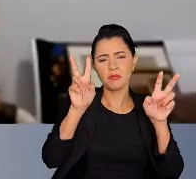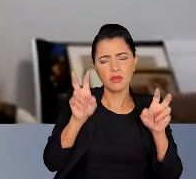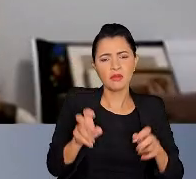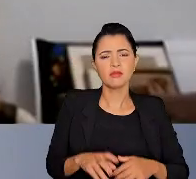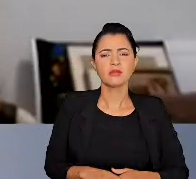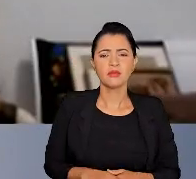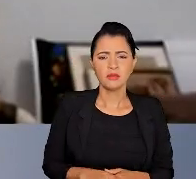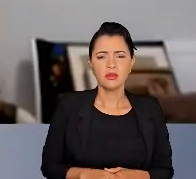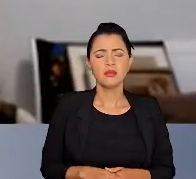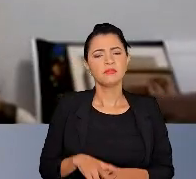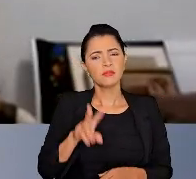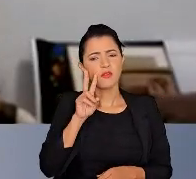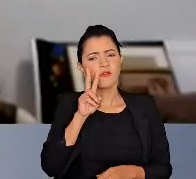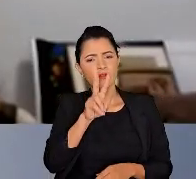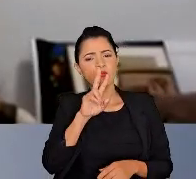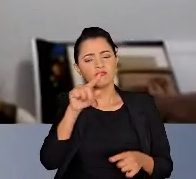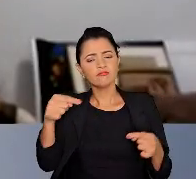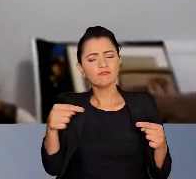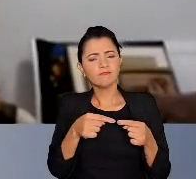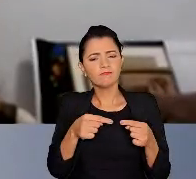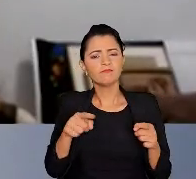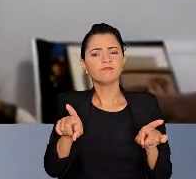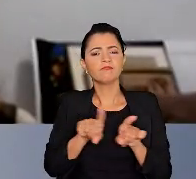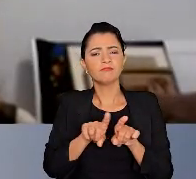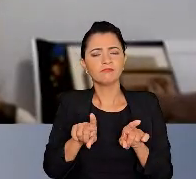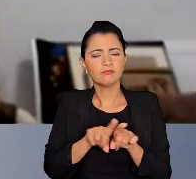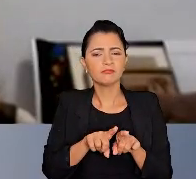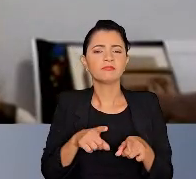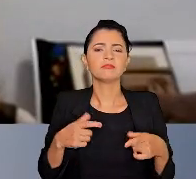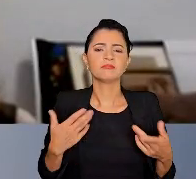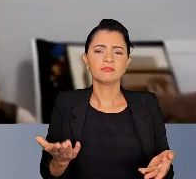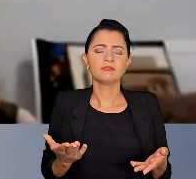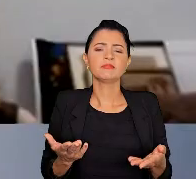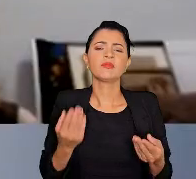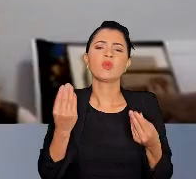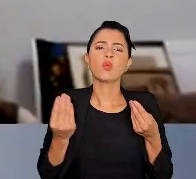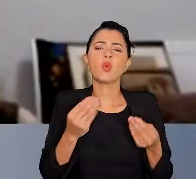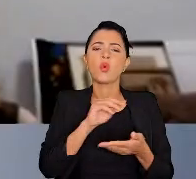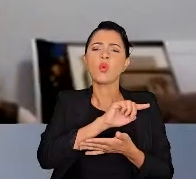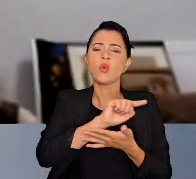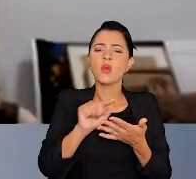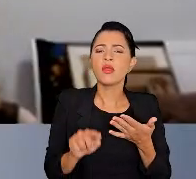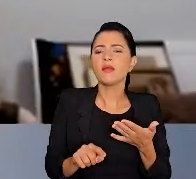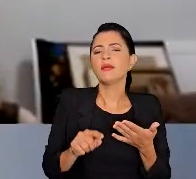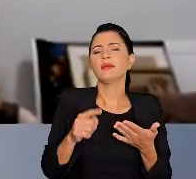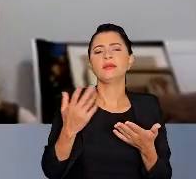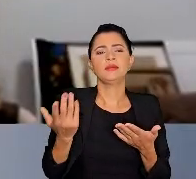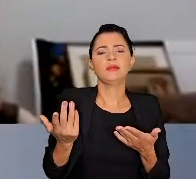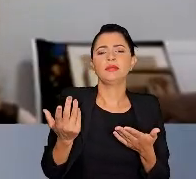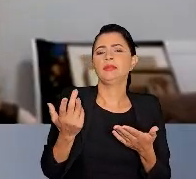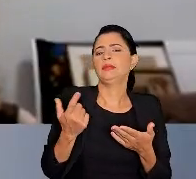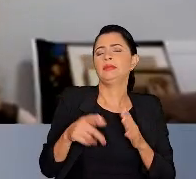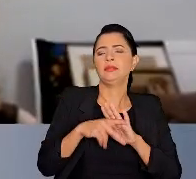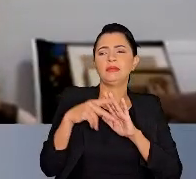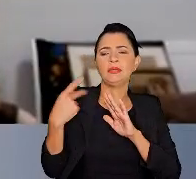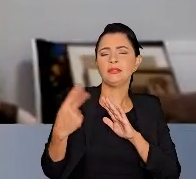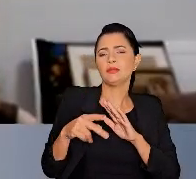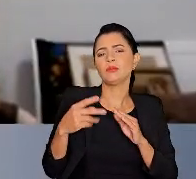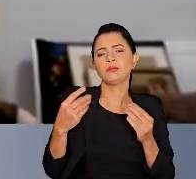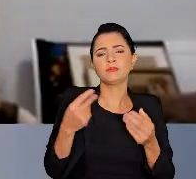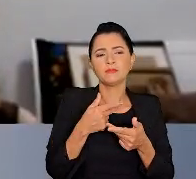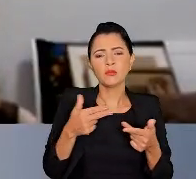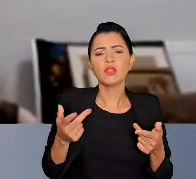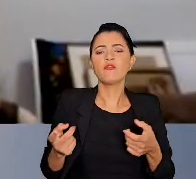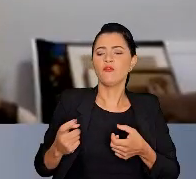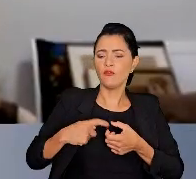e nós vimos a ligação entre eles, né, com esses preconceitos, essas discriminações que